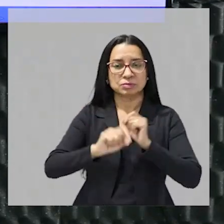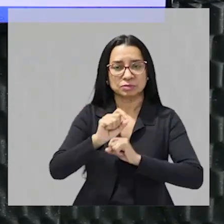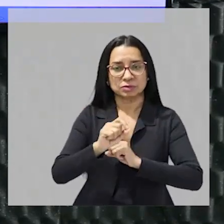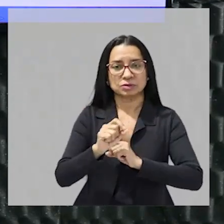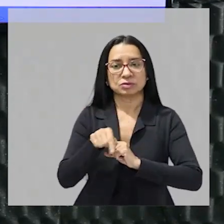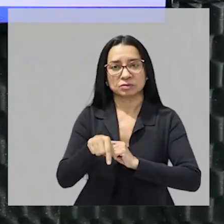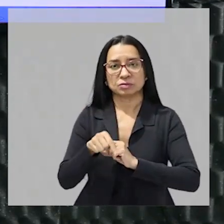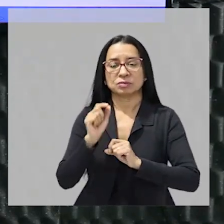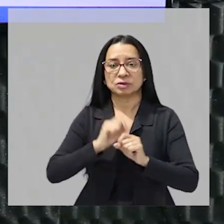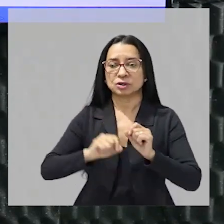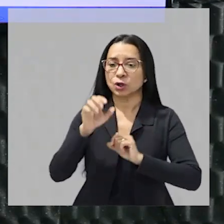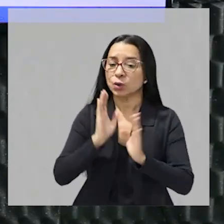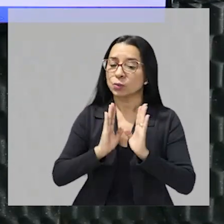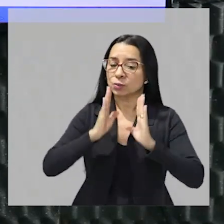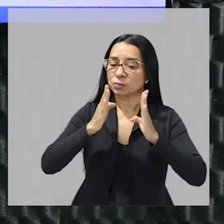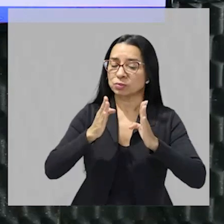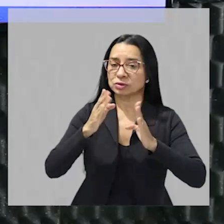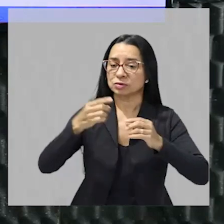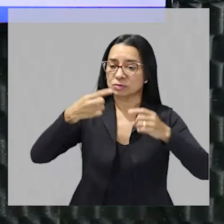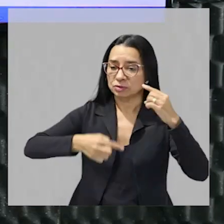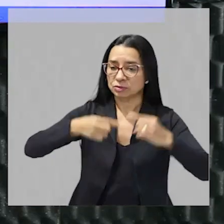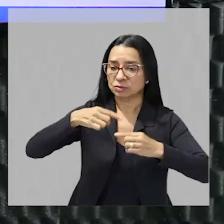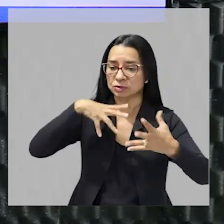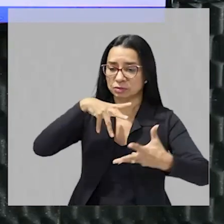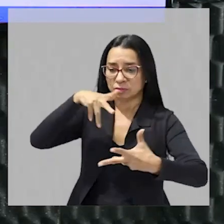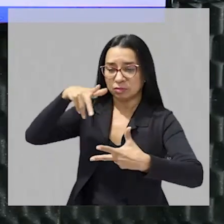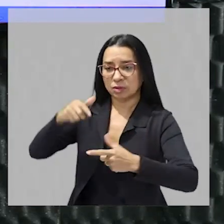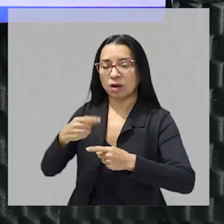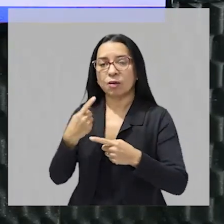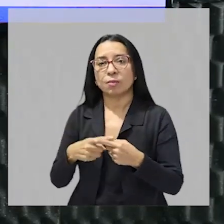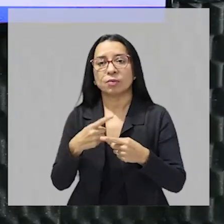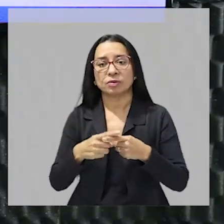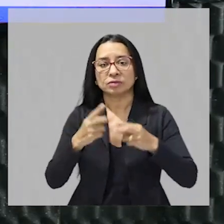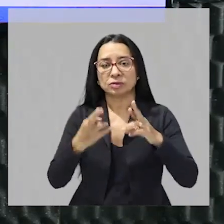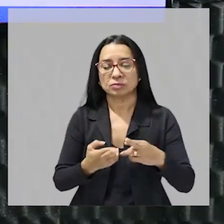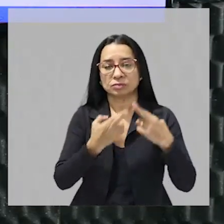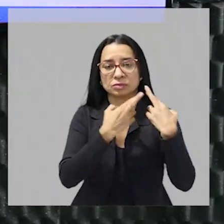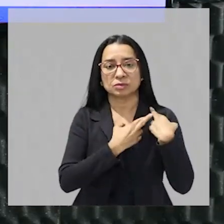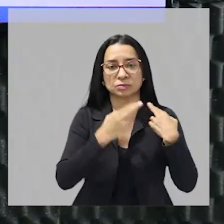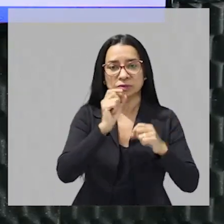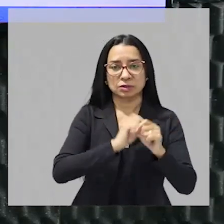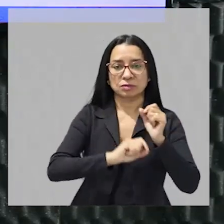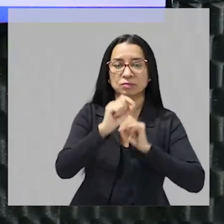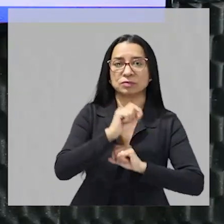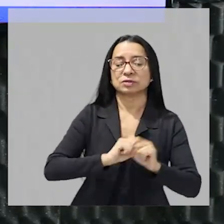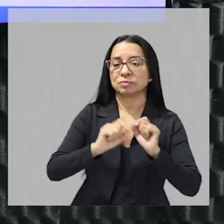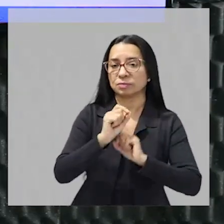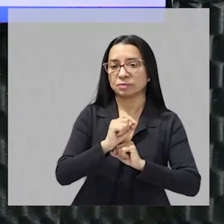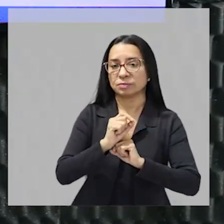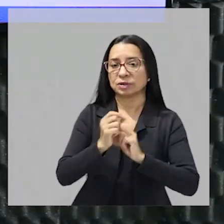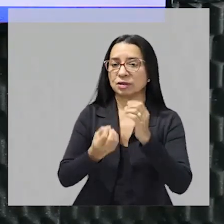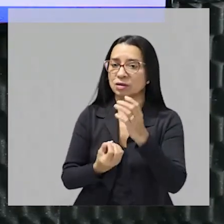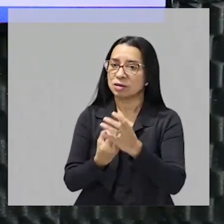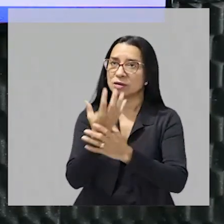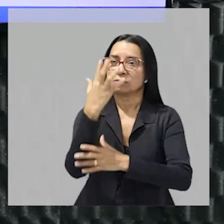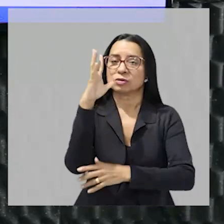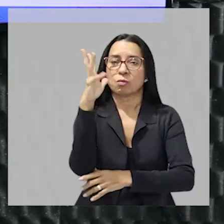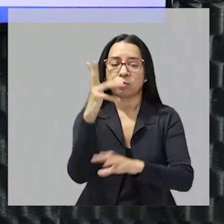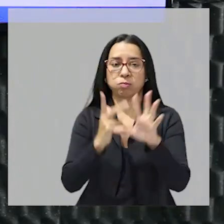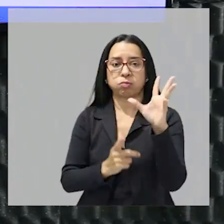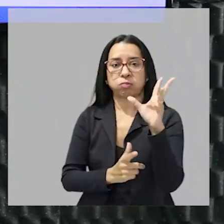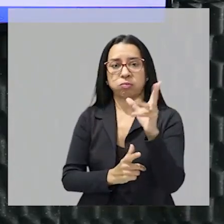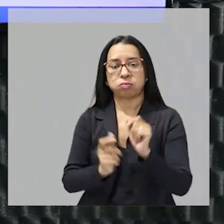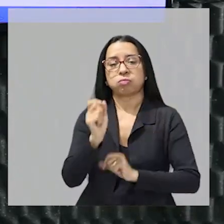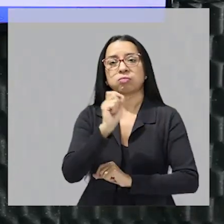estão aí hoje no centro da discussão global, porque são os grandes responsáveis pela emissão de gases poluentes. São os